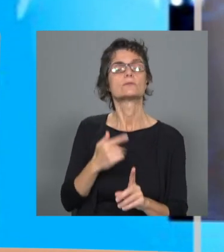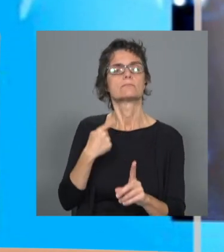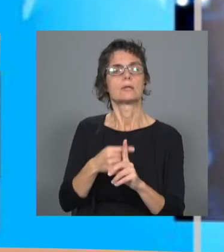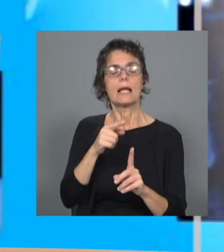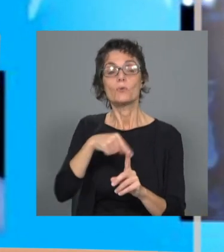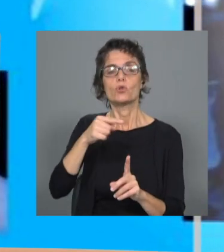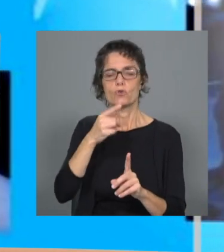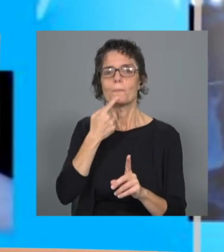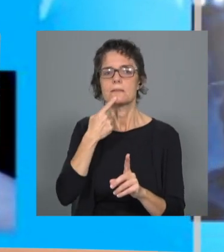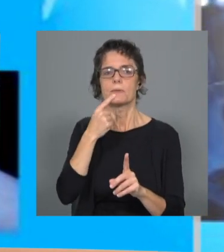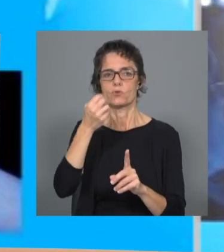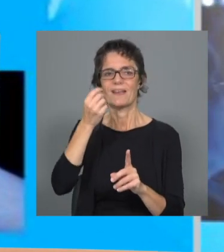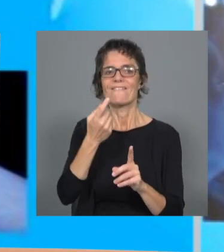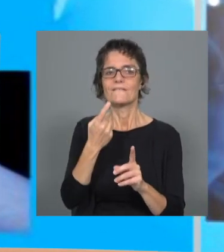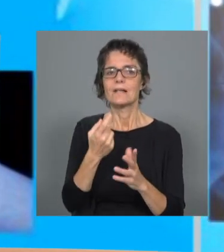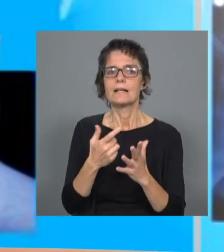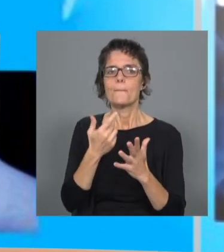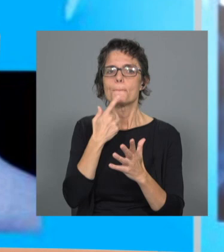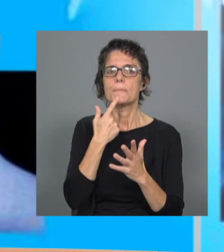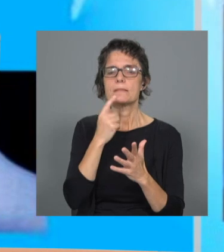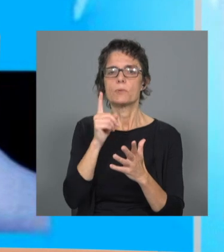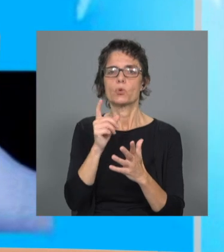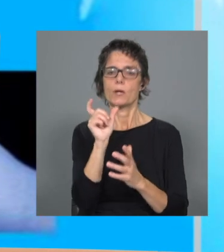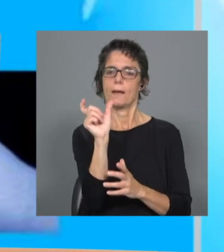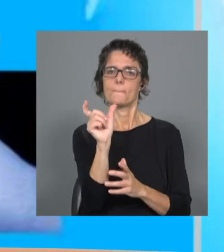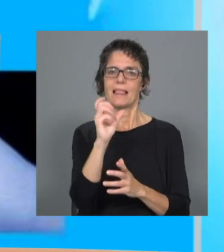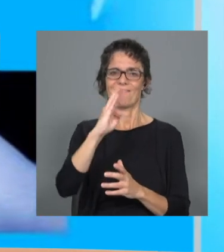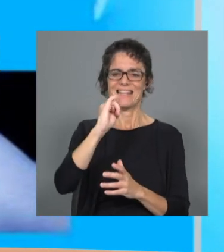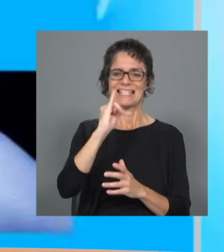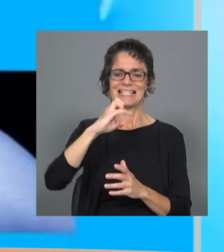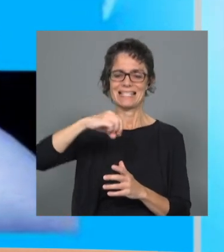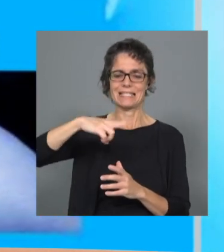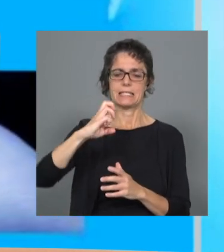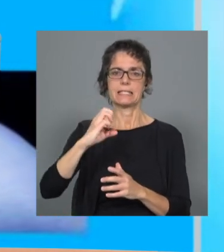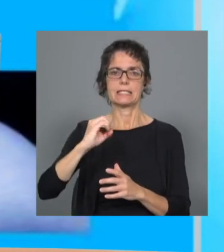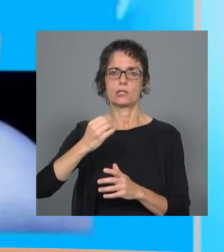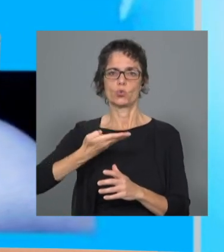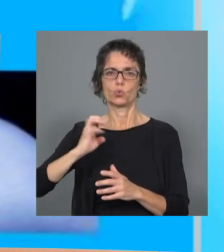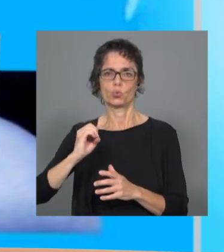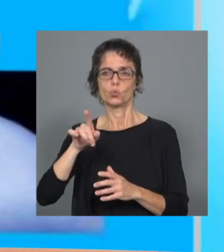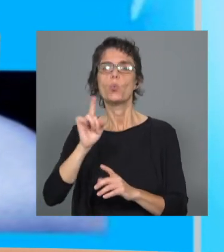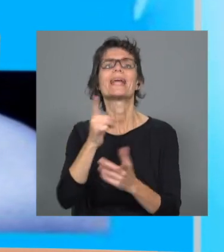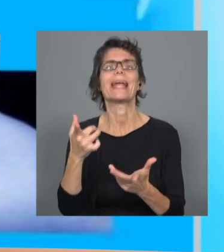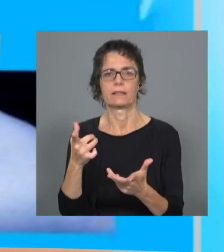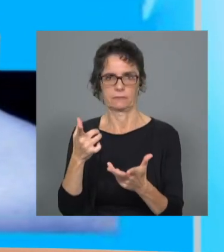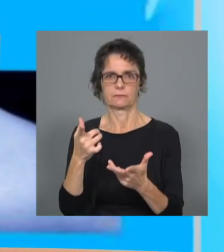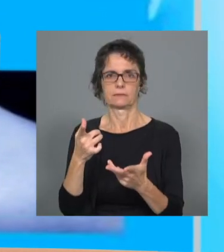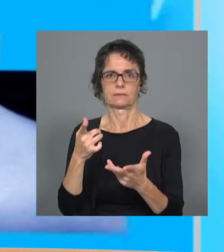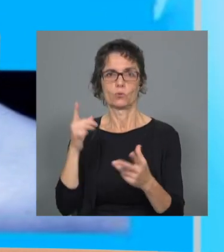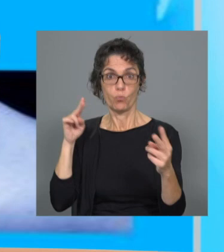aprender. Aprender o que é sinodalidade, não gastar a palavra em vão, sobretudo não a gastar em vão. Aprender a trabalhar em conjunto, a